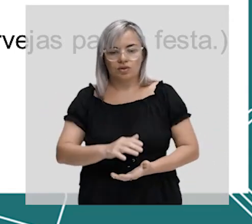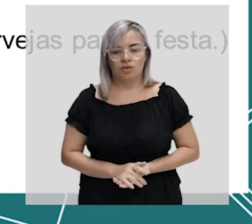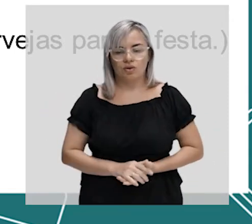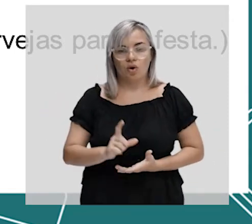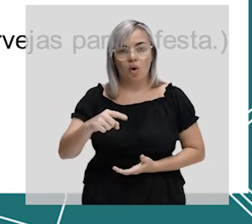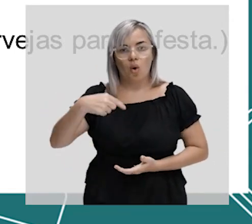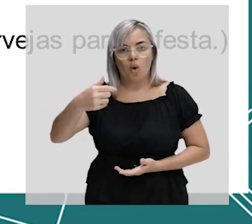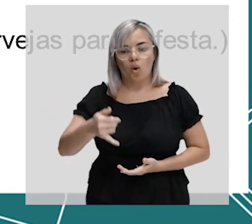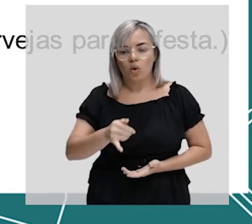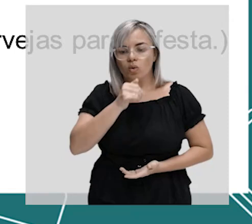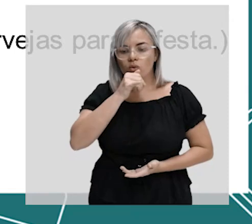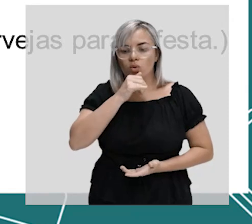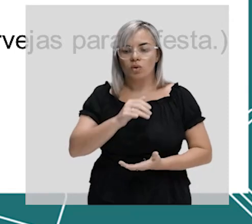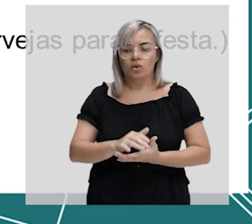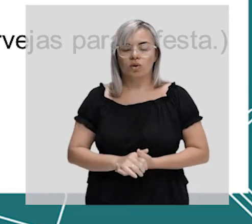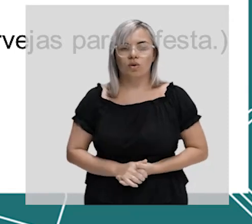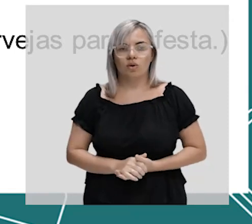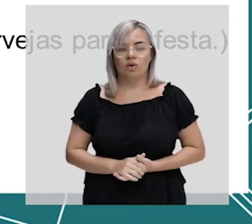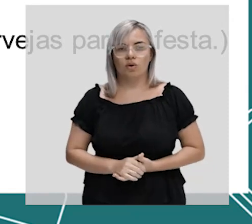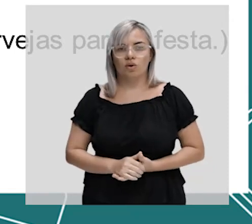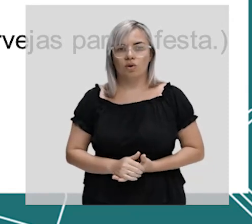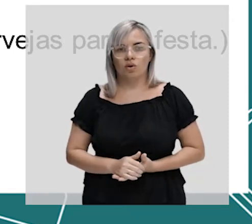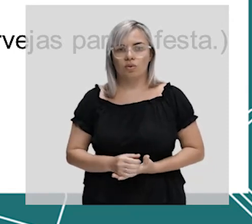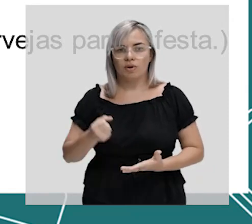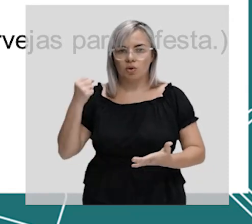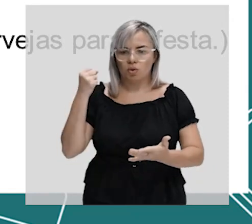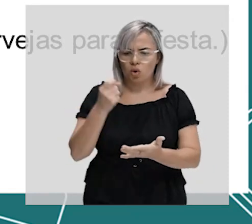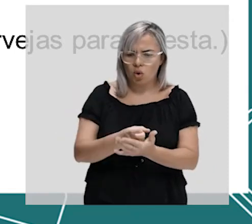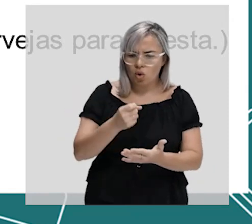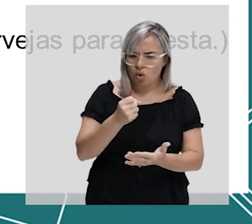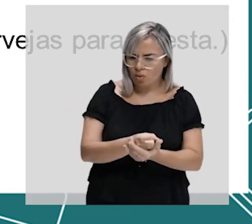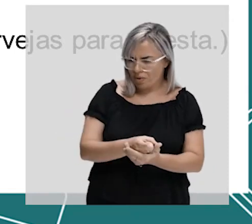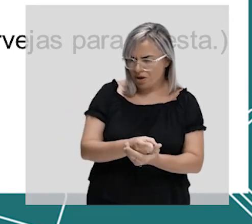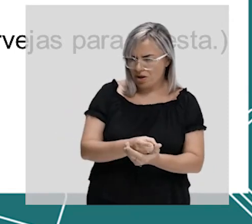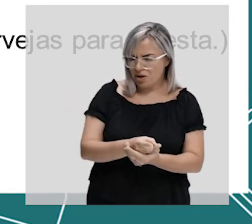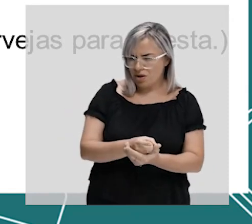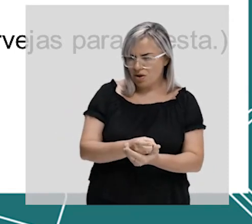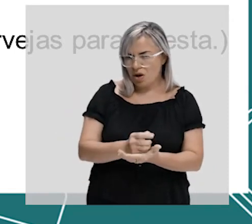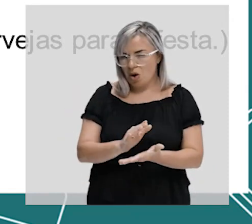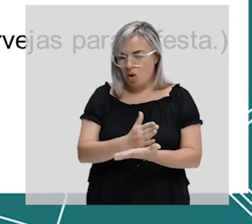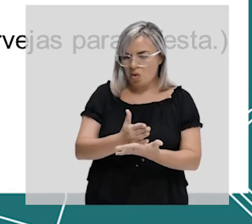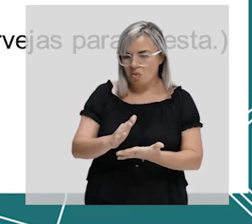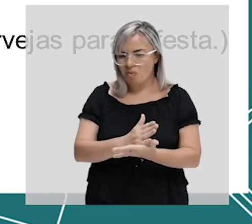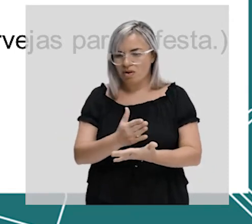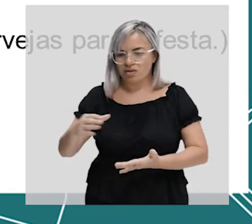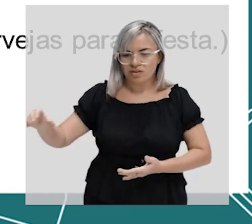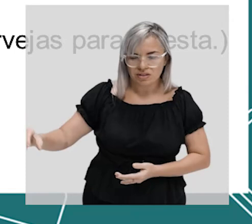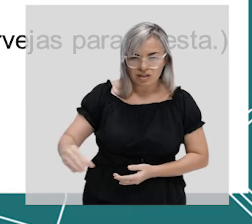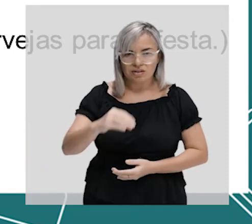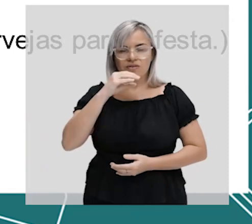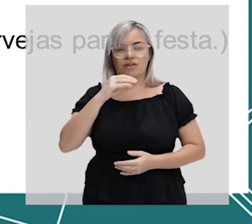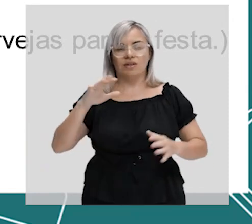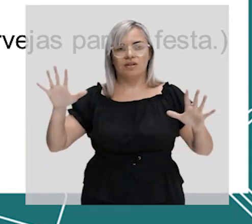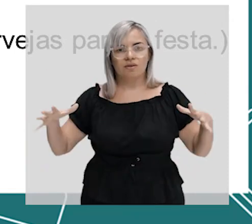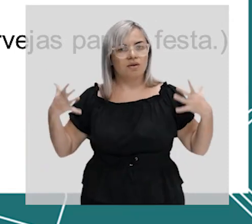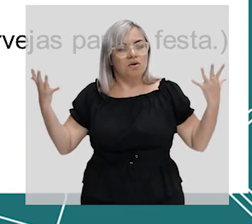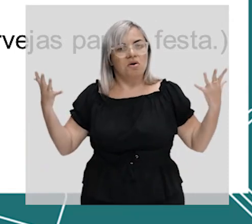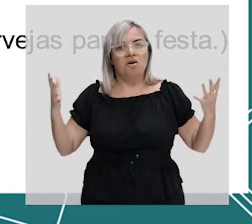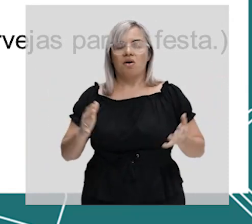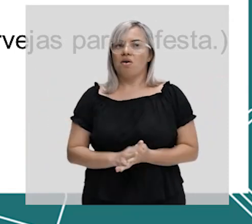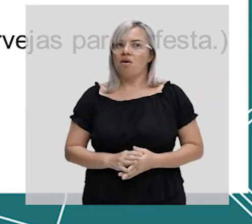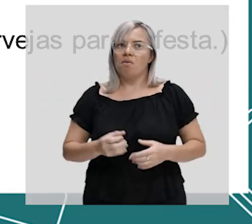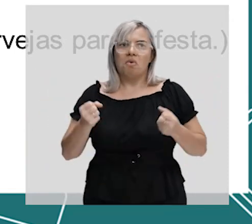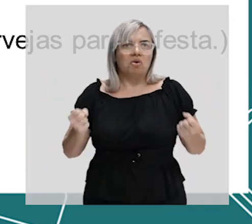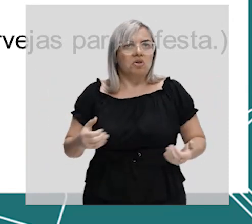umas cervejas para la fiesta. Então, comprei umas cervejas para a festa. Cervejas quaisquer. Eu